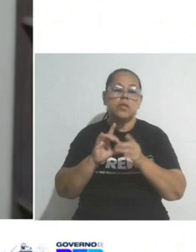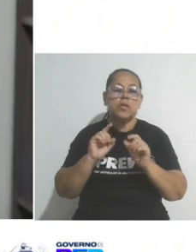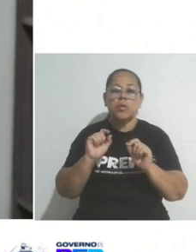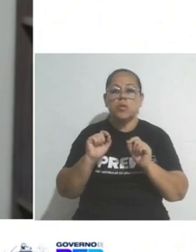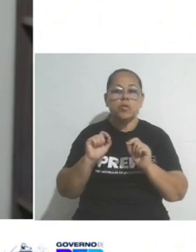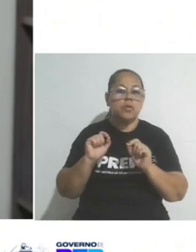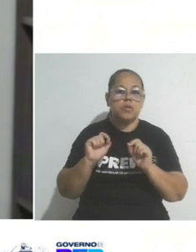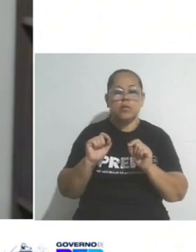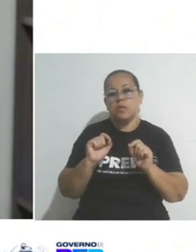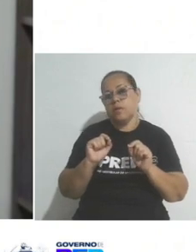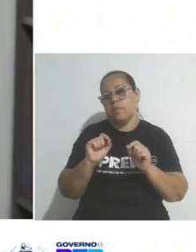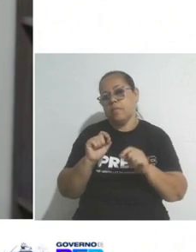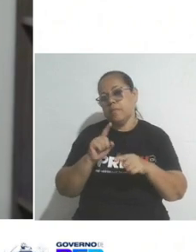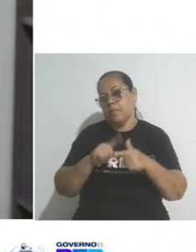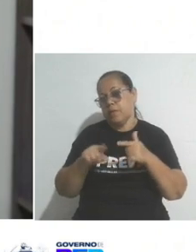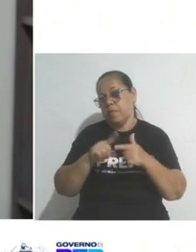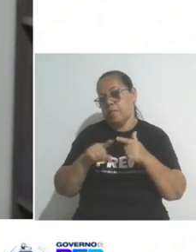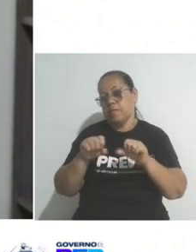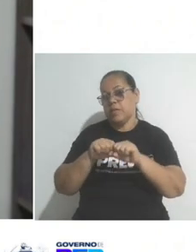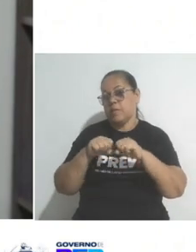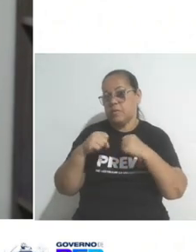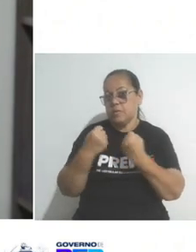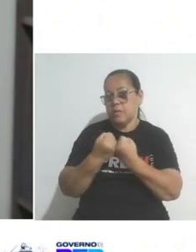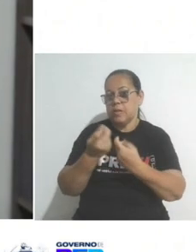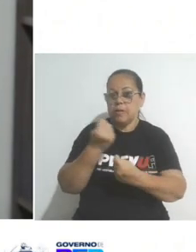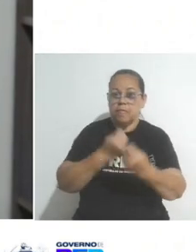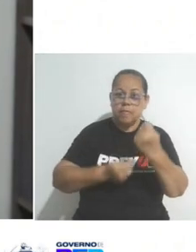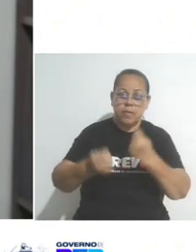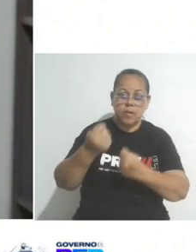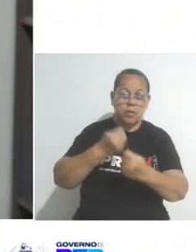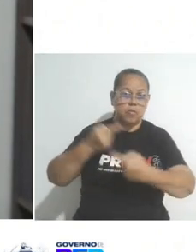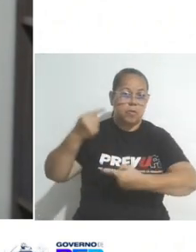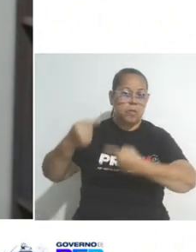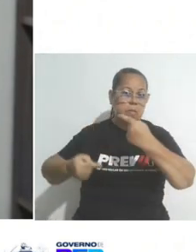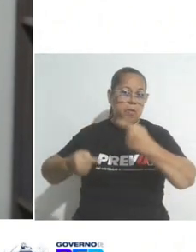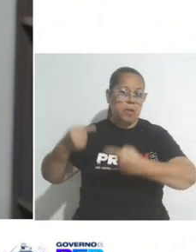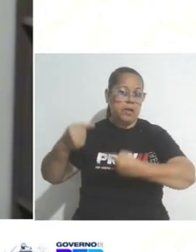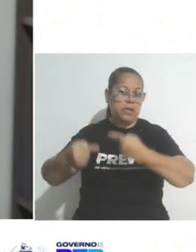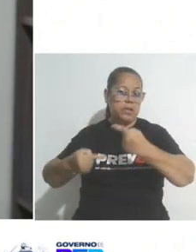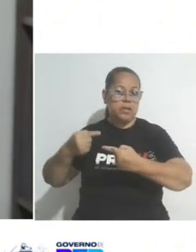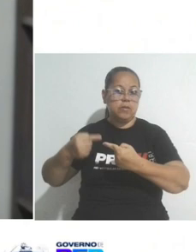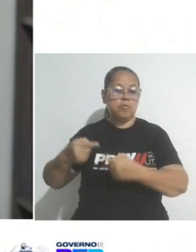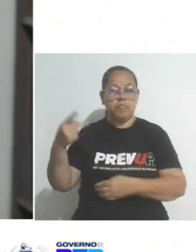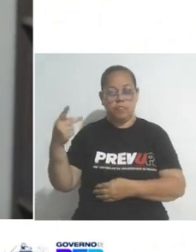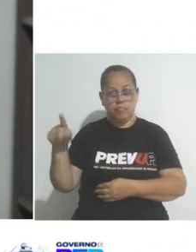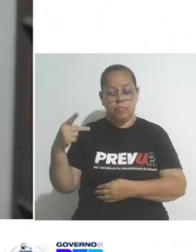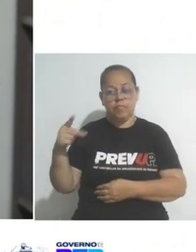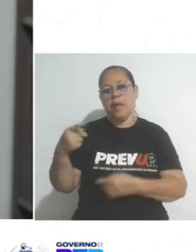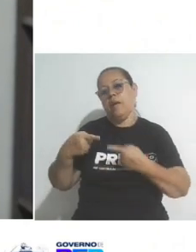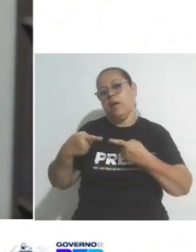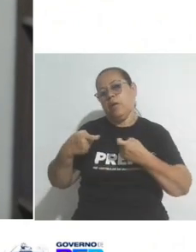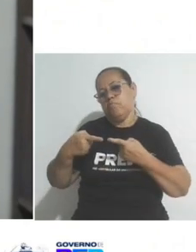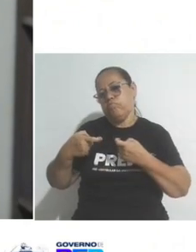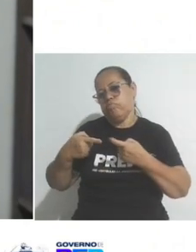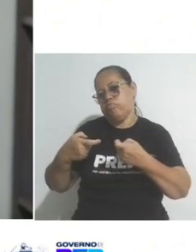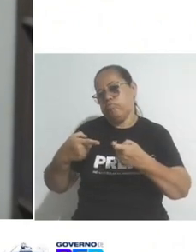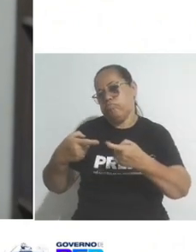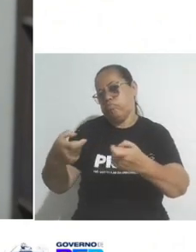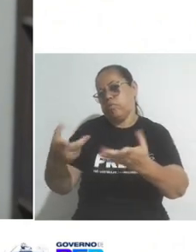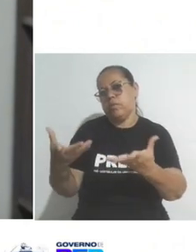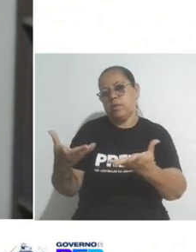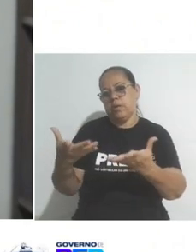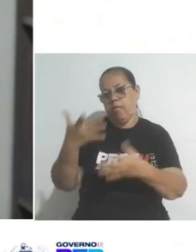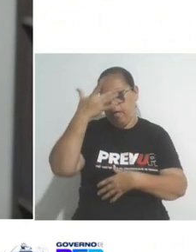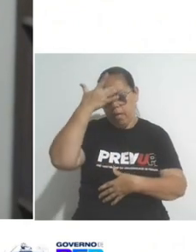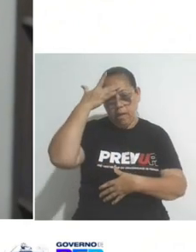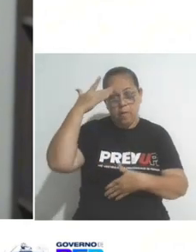eventos socioeconômicos e políticos nos países de origem então guerras guerras civis